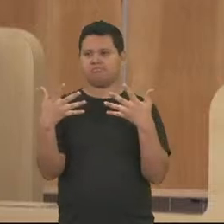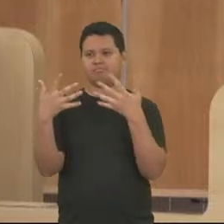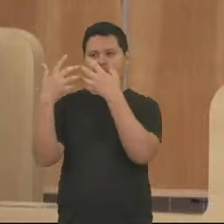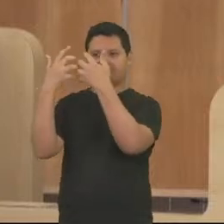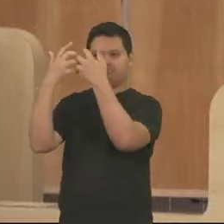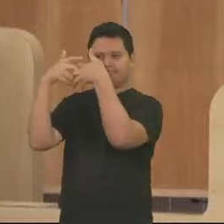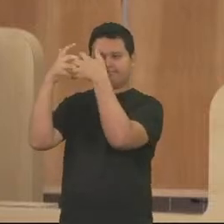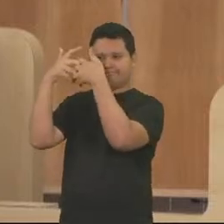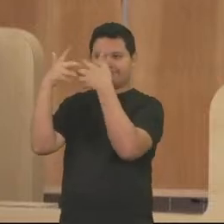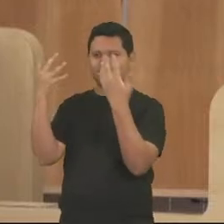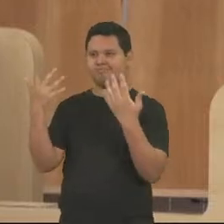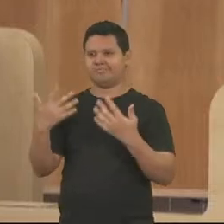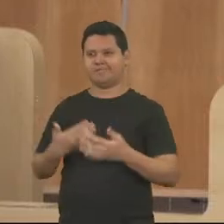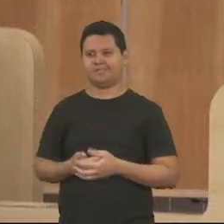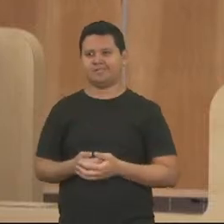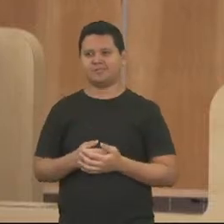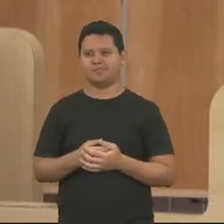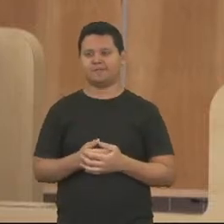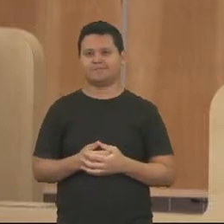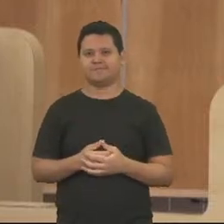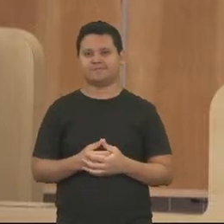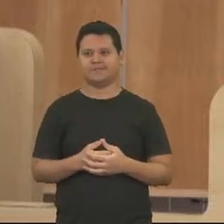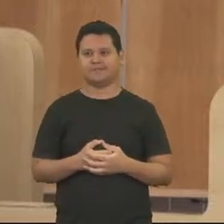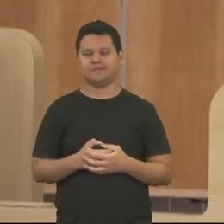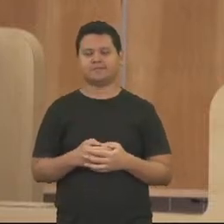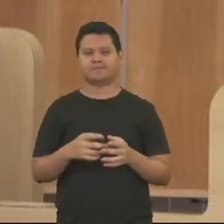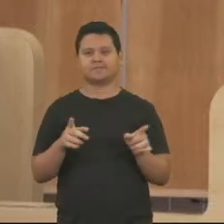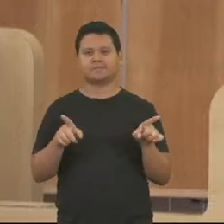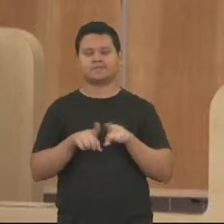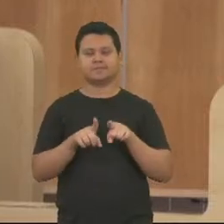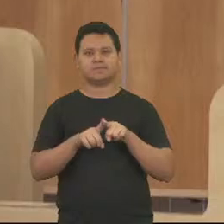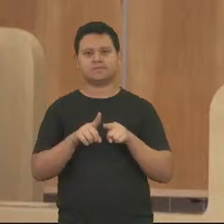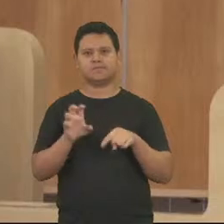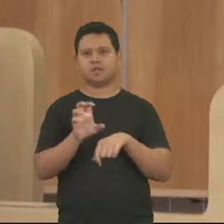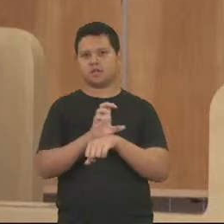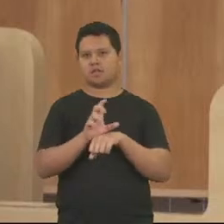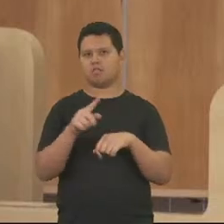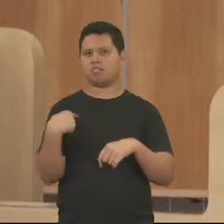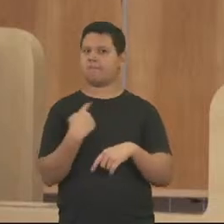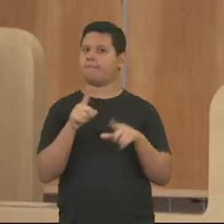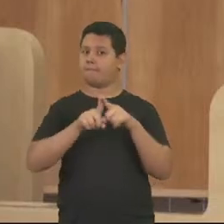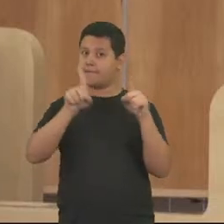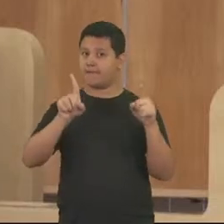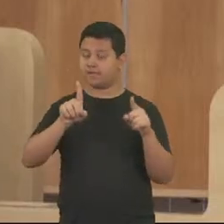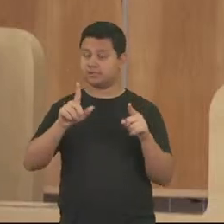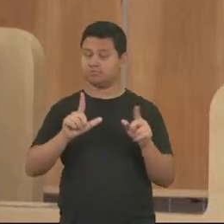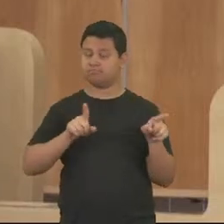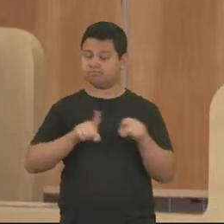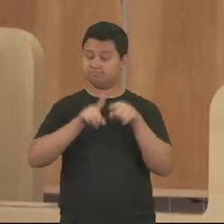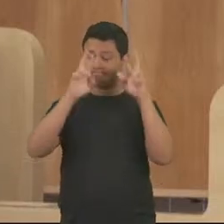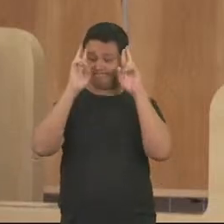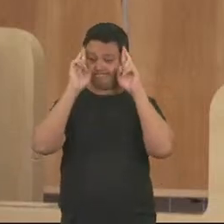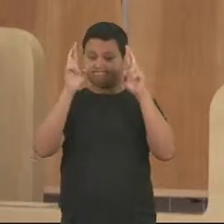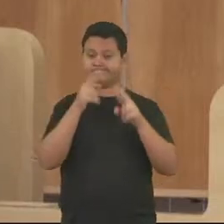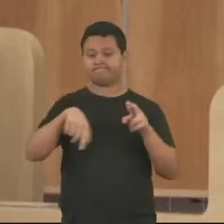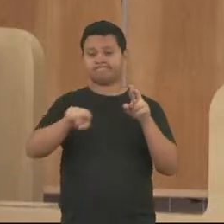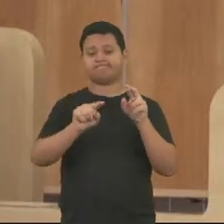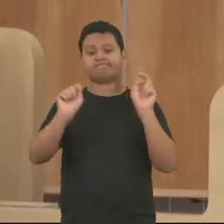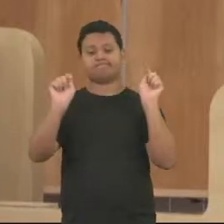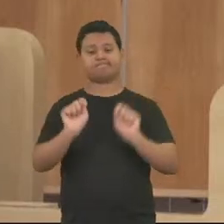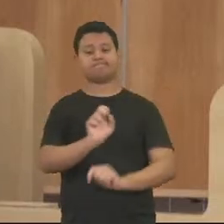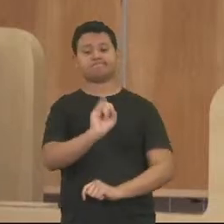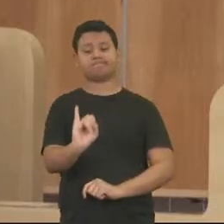pautado nos princípios constitucionais, mas acho que, acima de tudo isso, está o respeito, porque se a